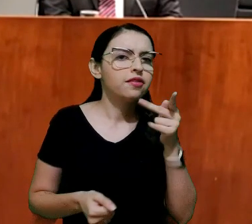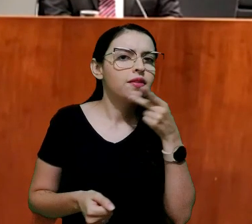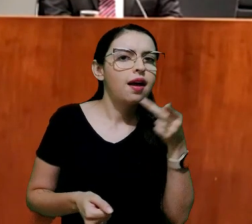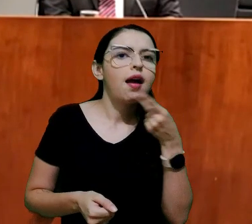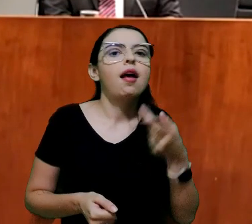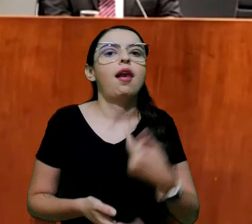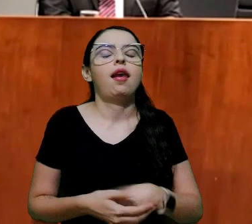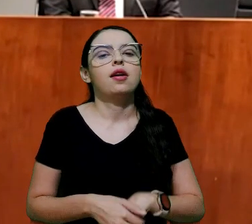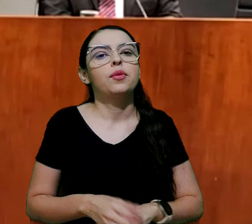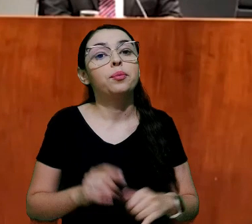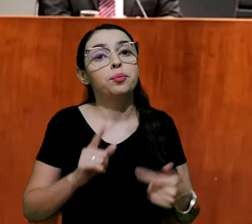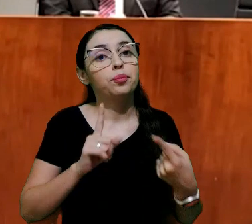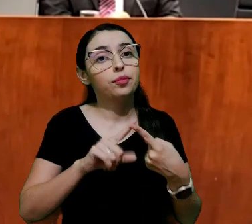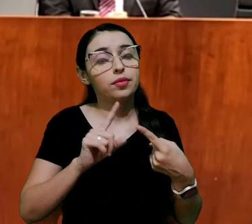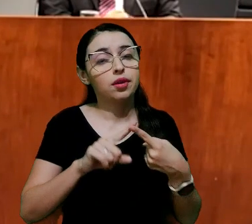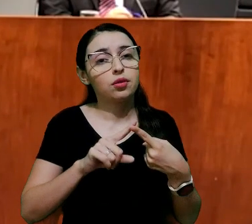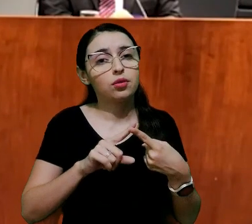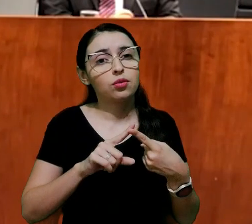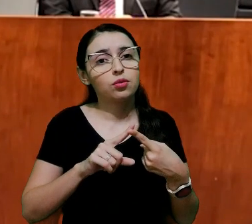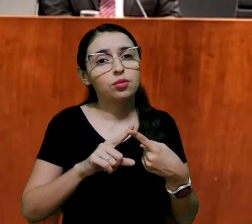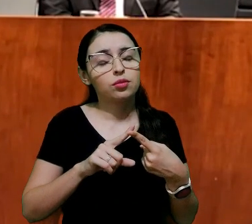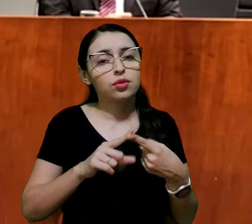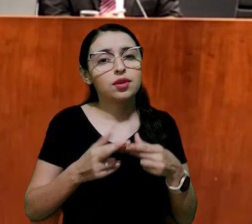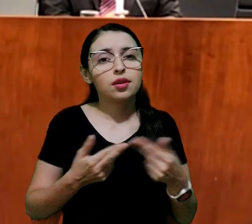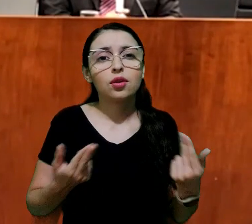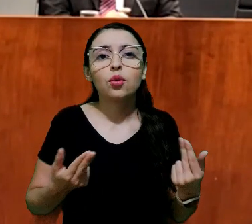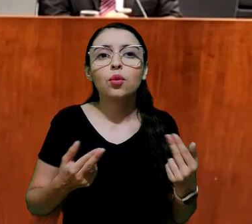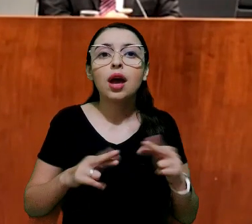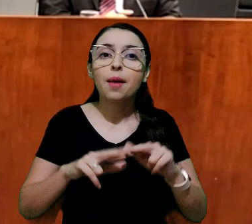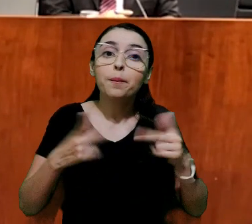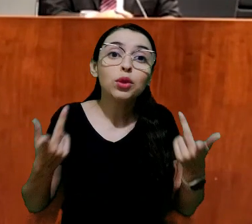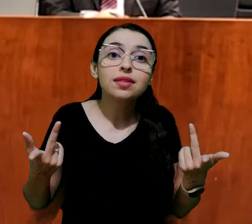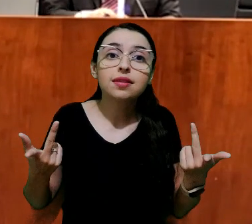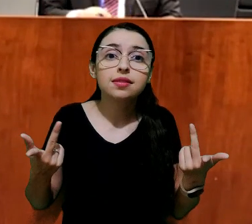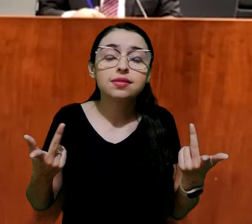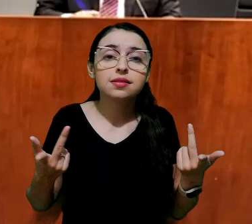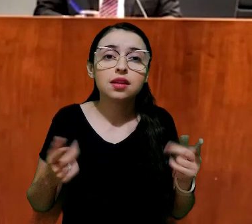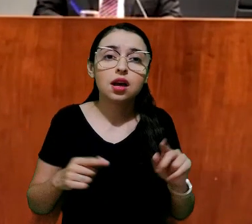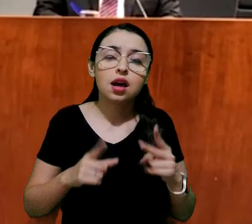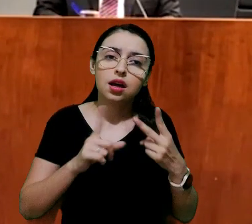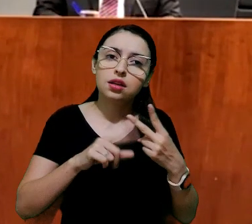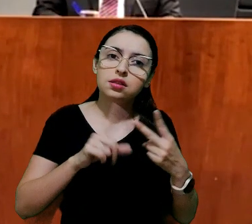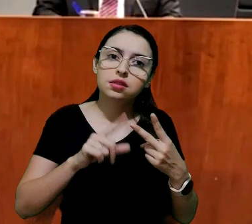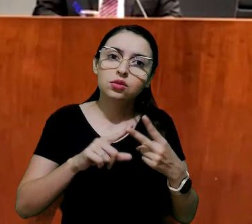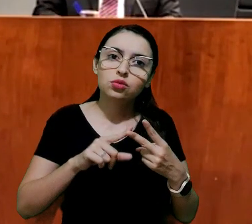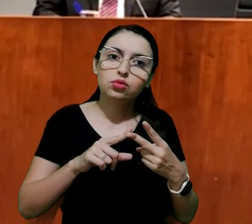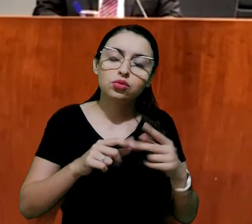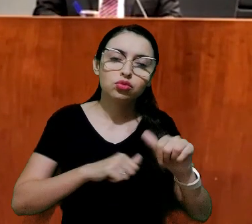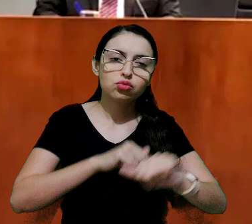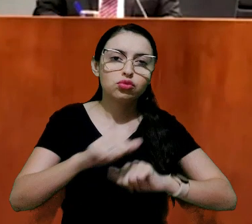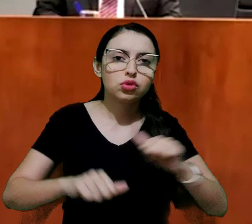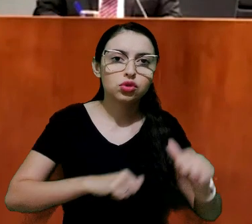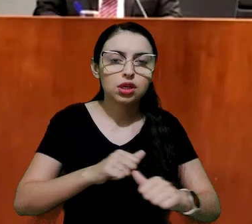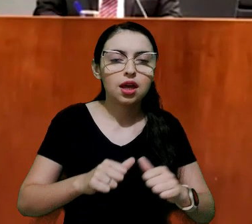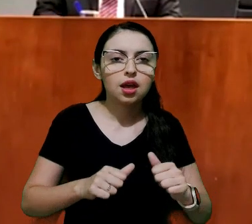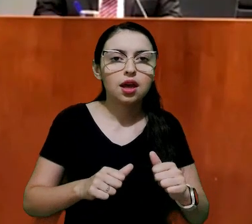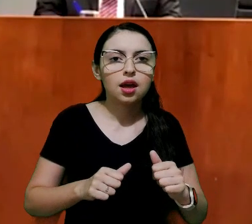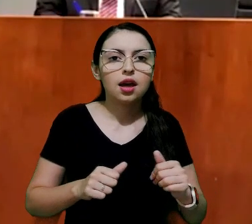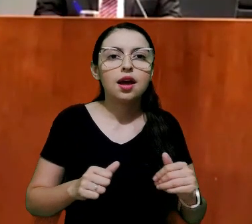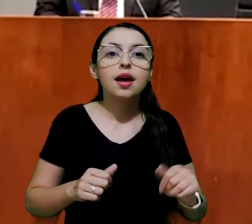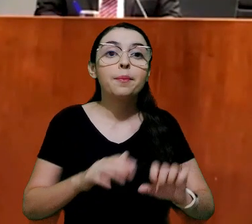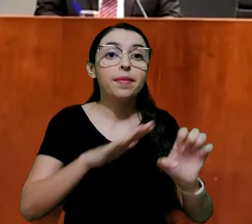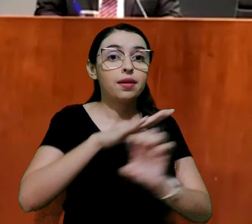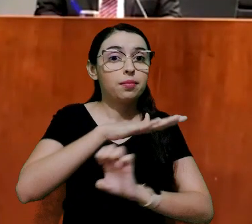o ocaso da codificação. Outra seria o giro da propriedade para a empresa.